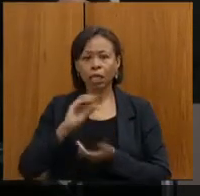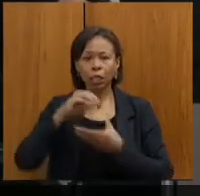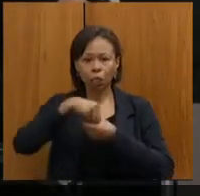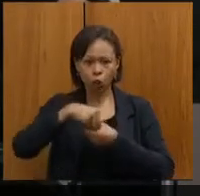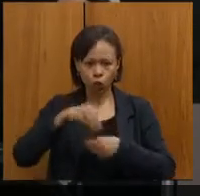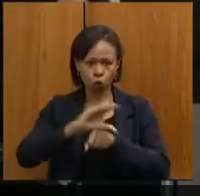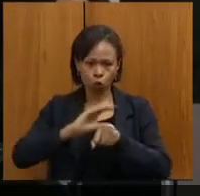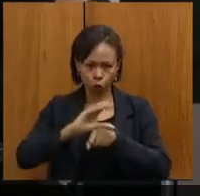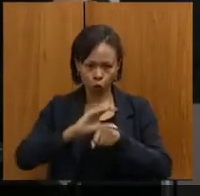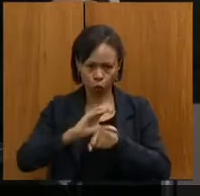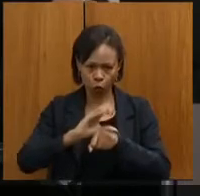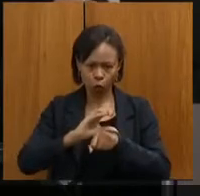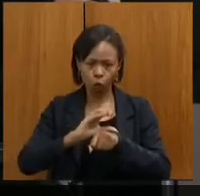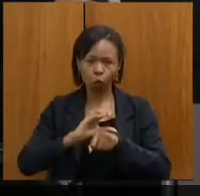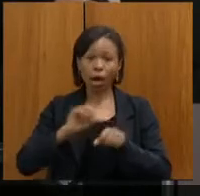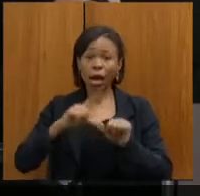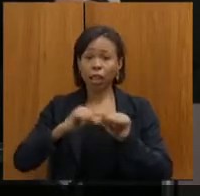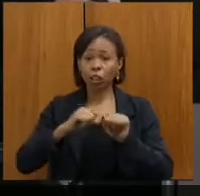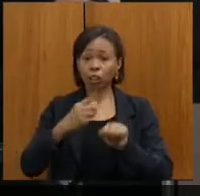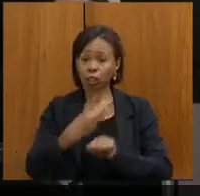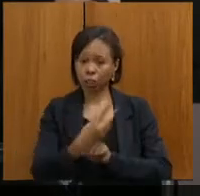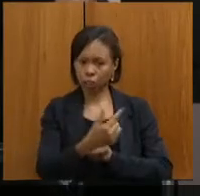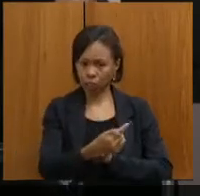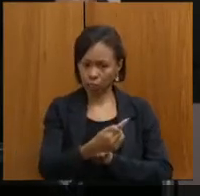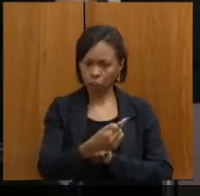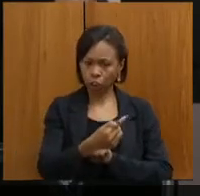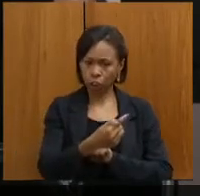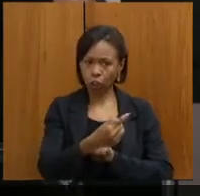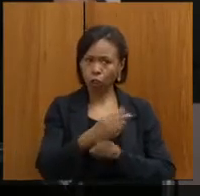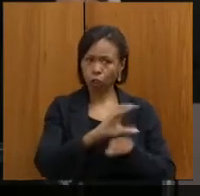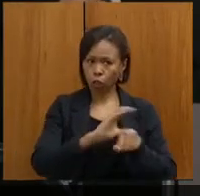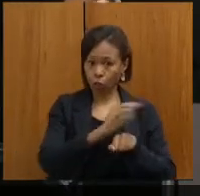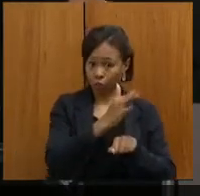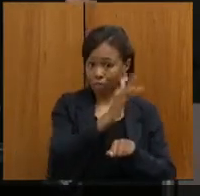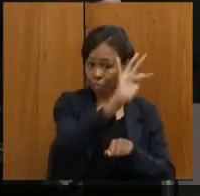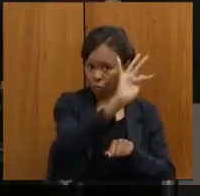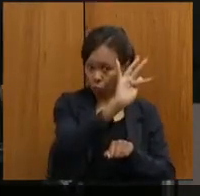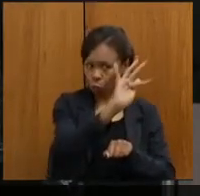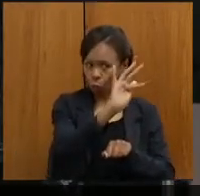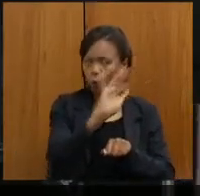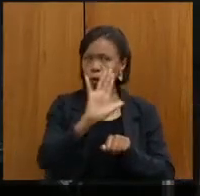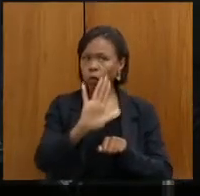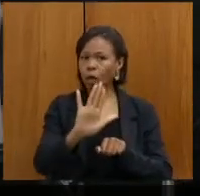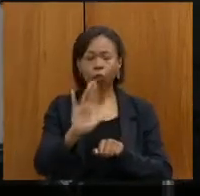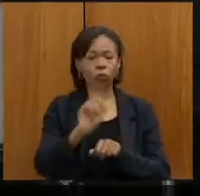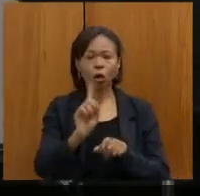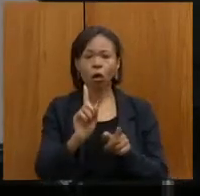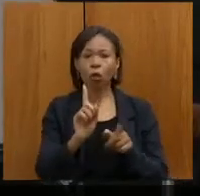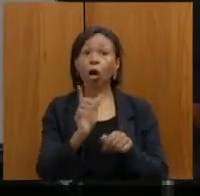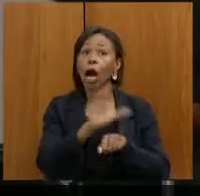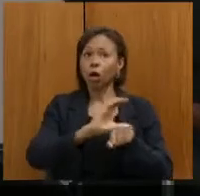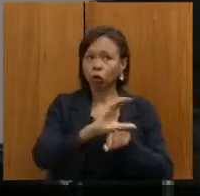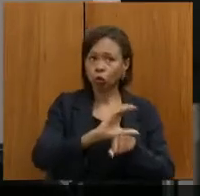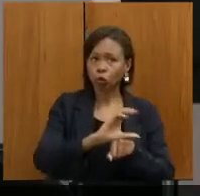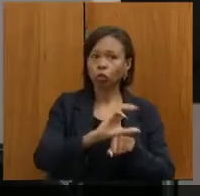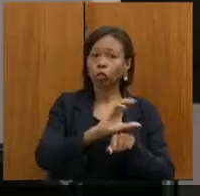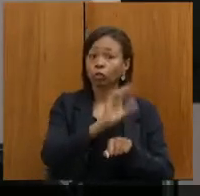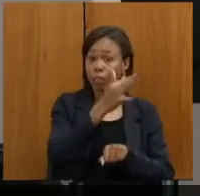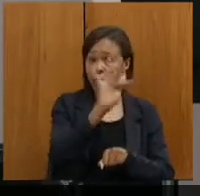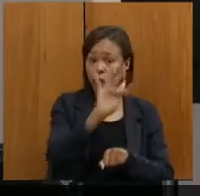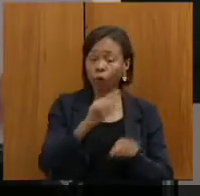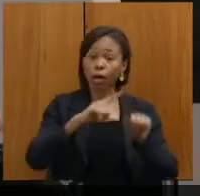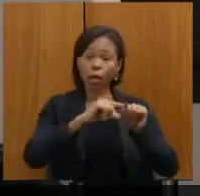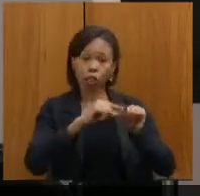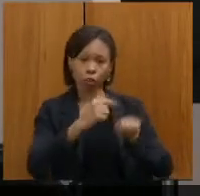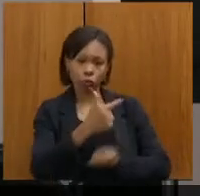Constituição Federal o artigo 37-a e na Constituição do Estado Aliás na Constituição Federal o artigo 24